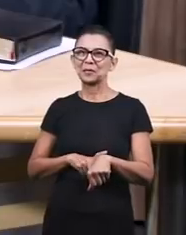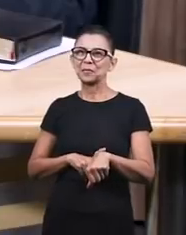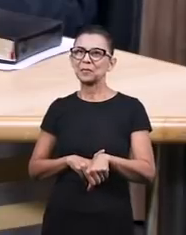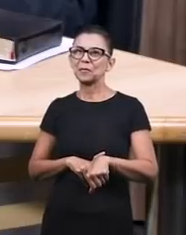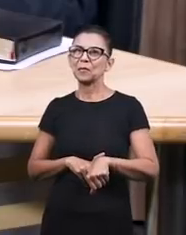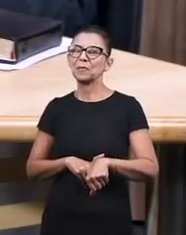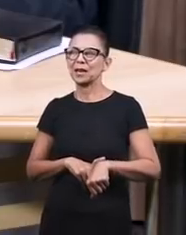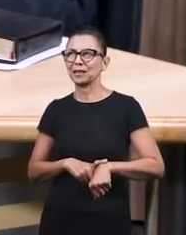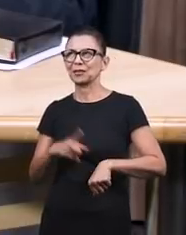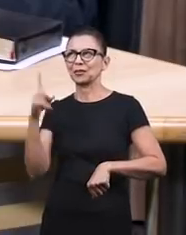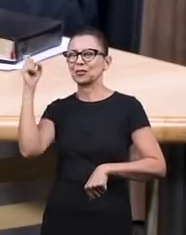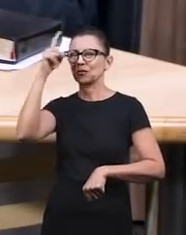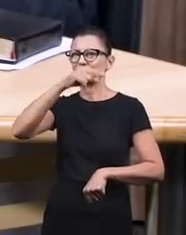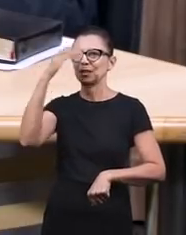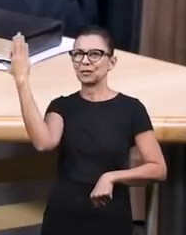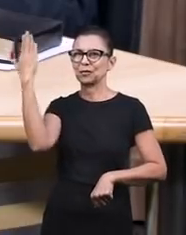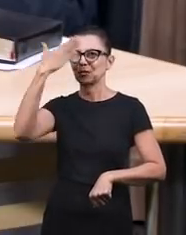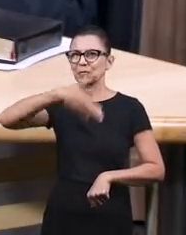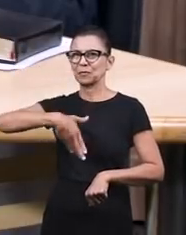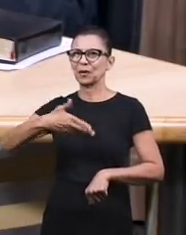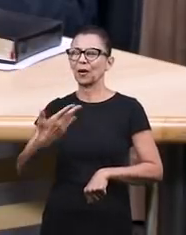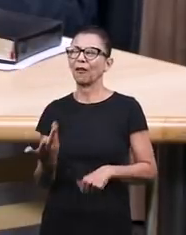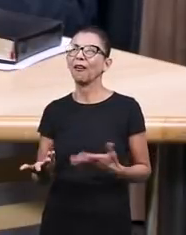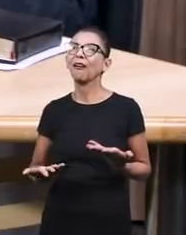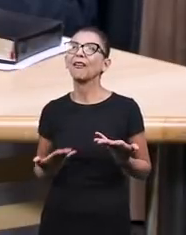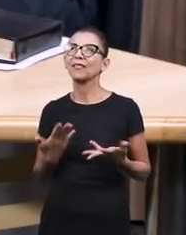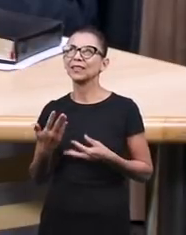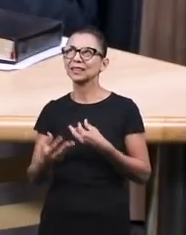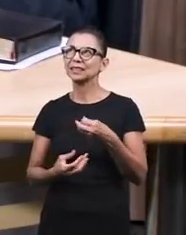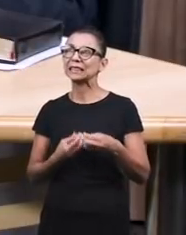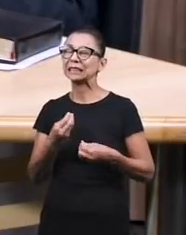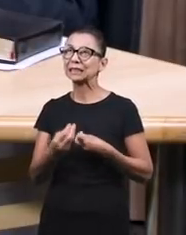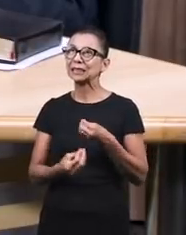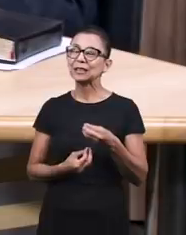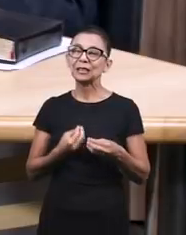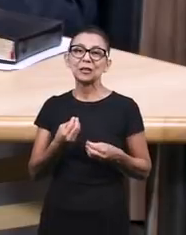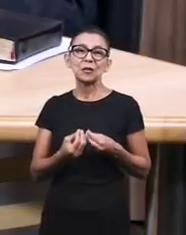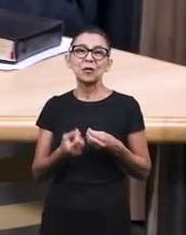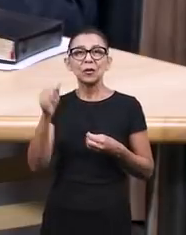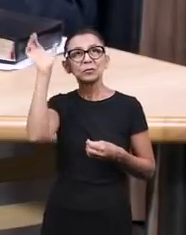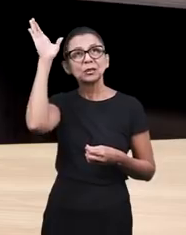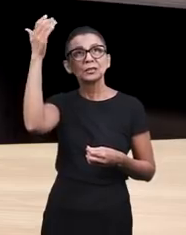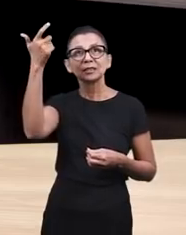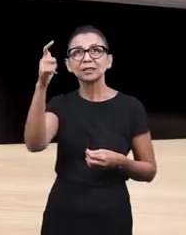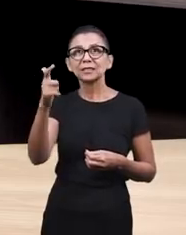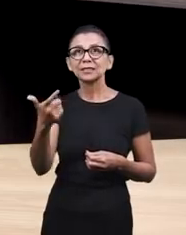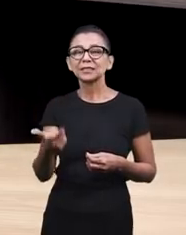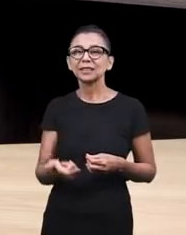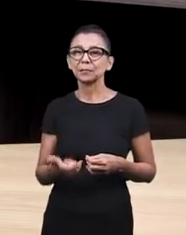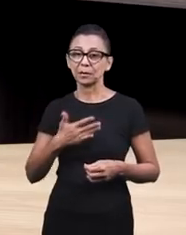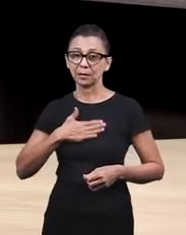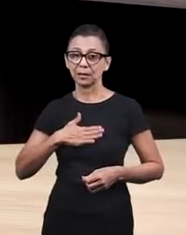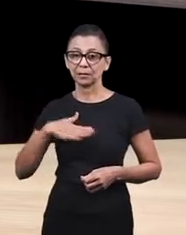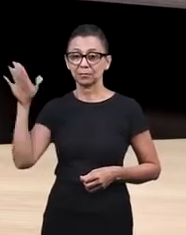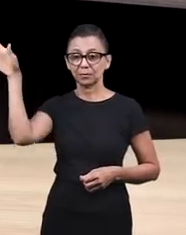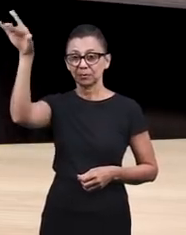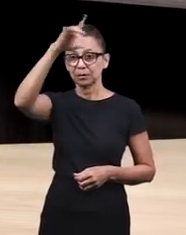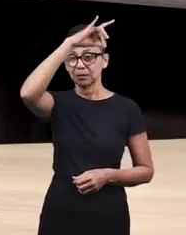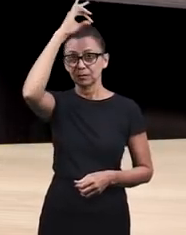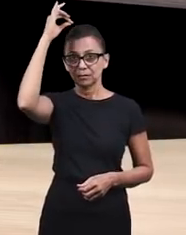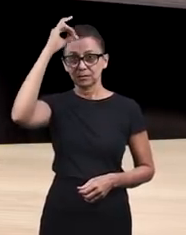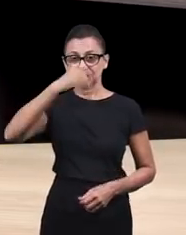mais? Não se preocupem não, o Espírito Santo vai estar lá. Abandonado não. Maravilha. A gente tinha até programado entrar